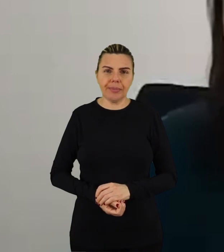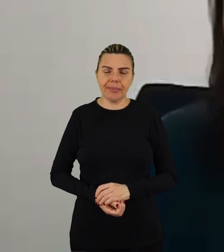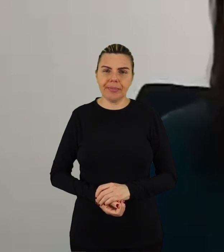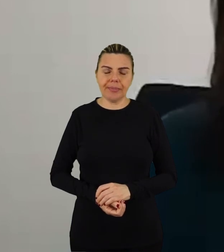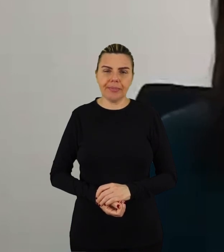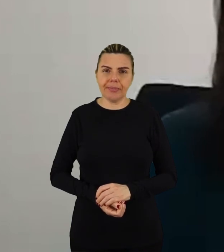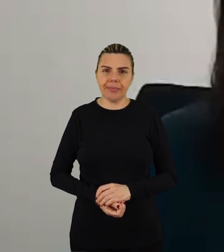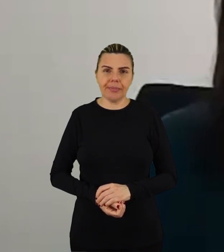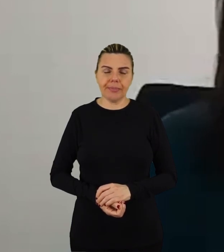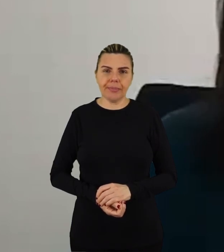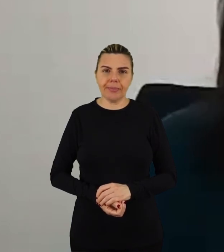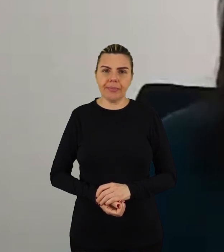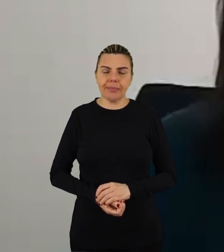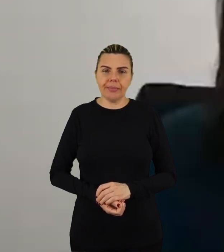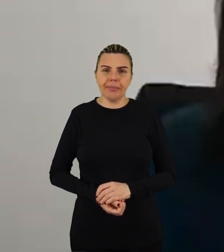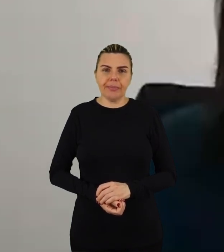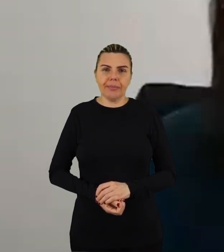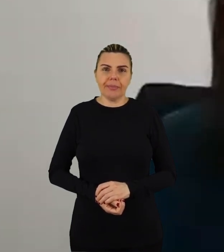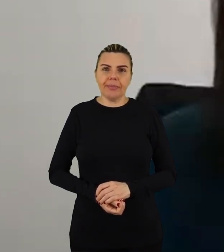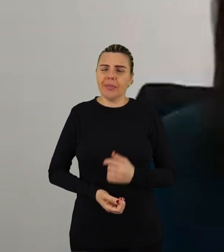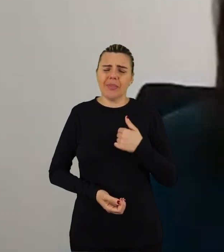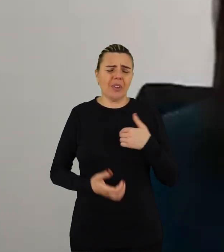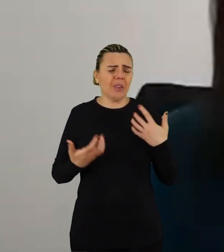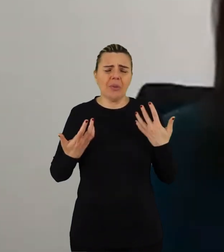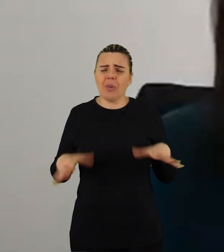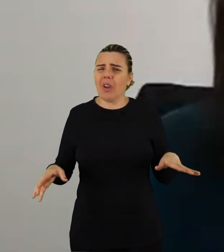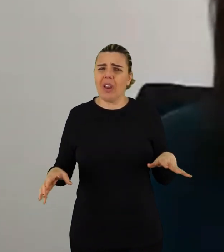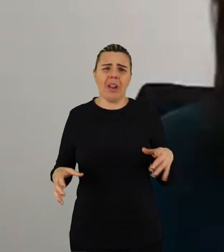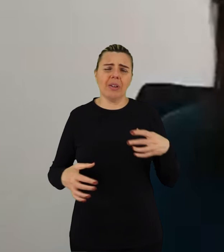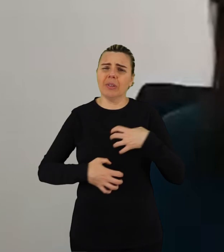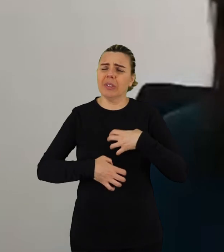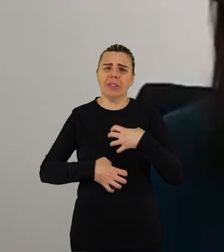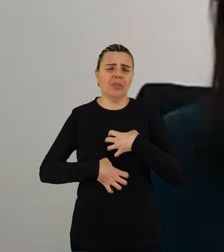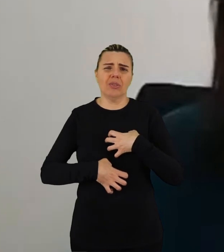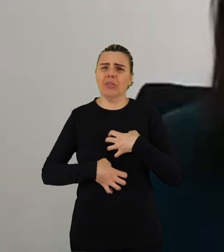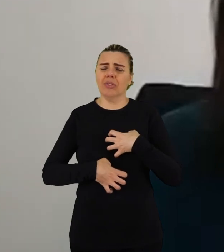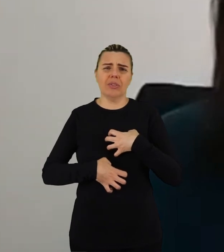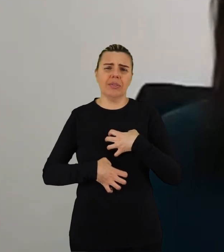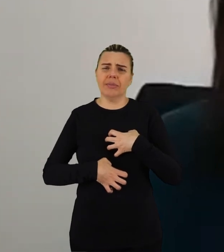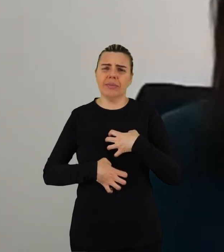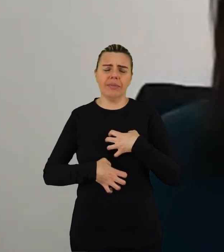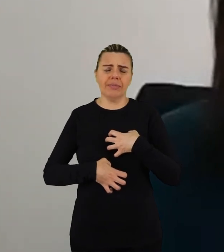Baixa a cabeça. E eu não quero mais sentir.